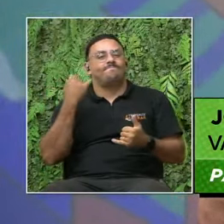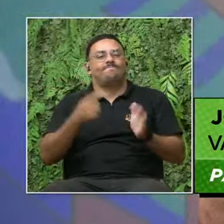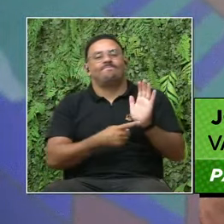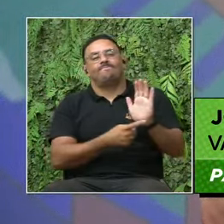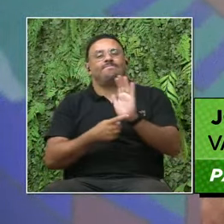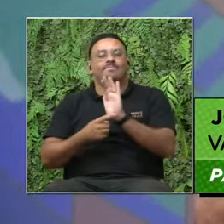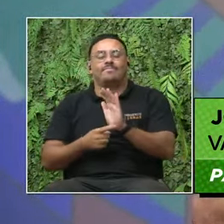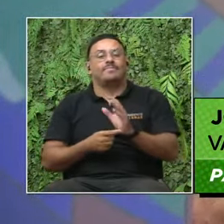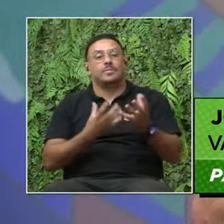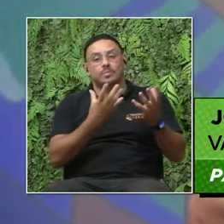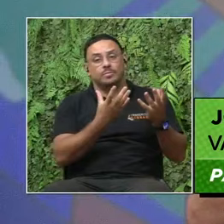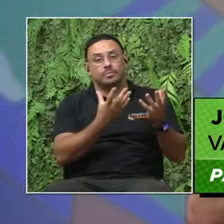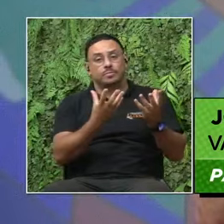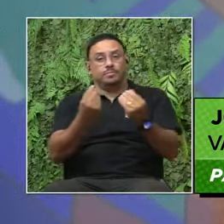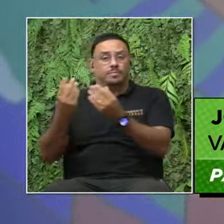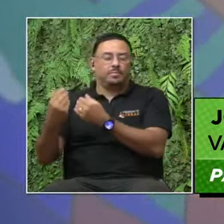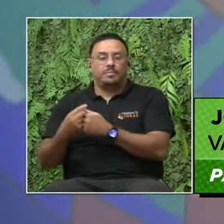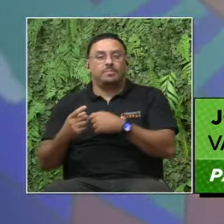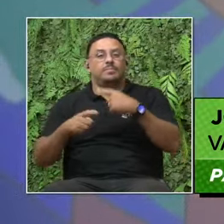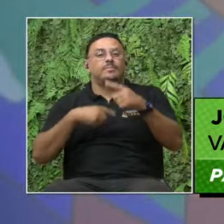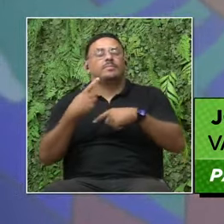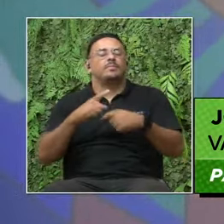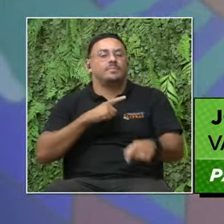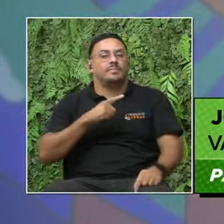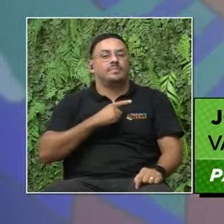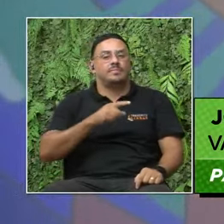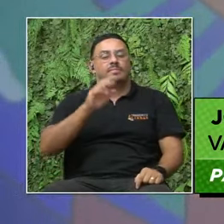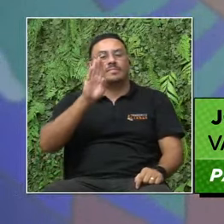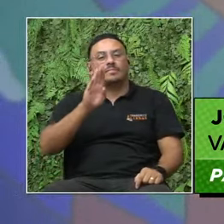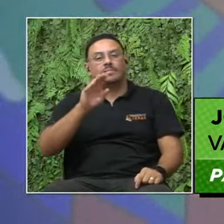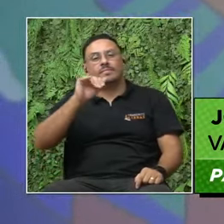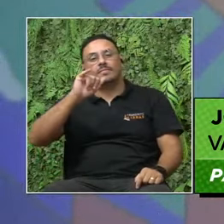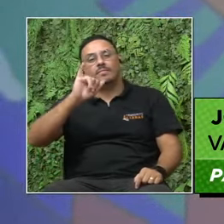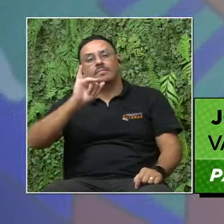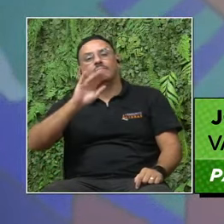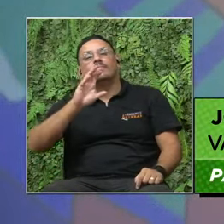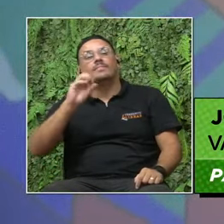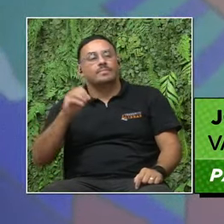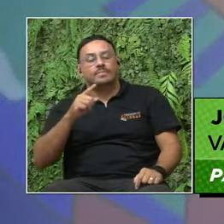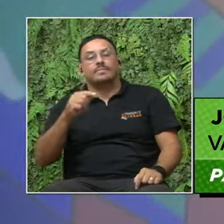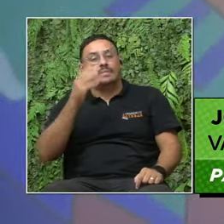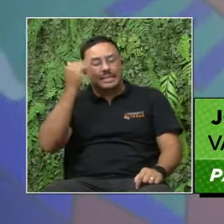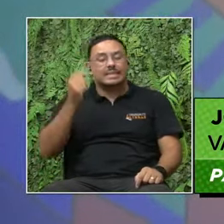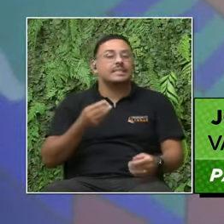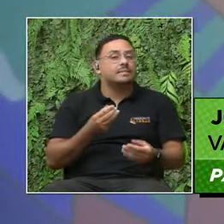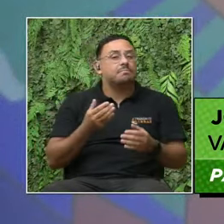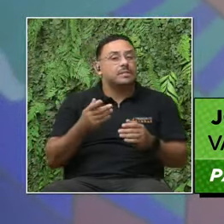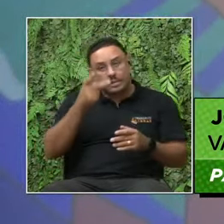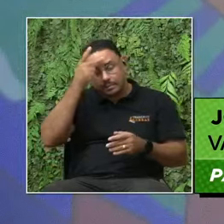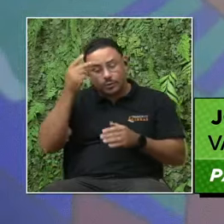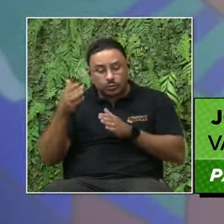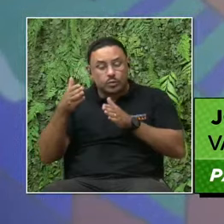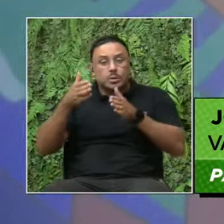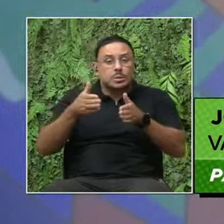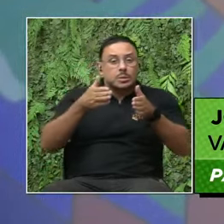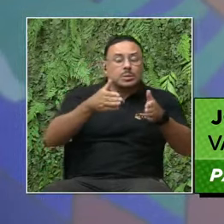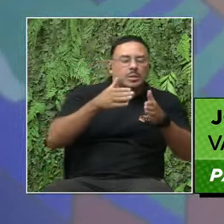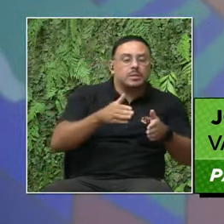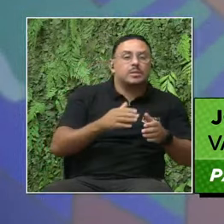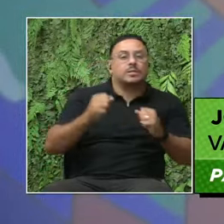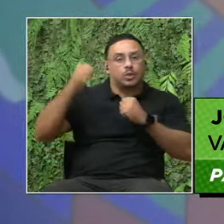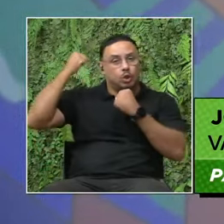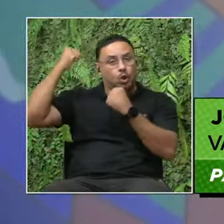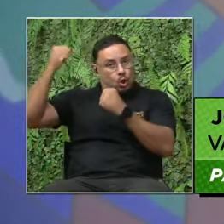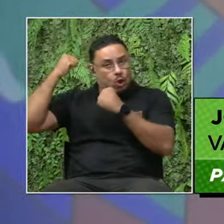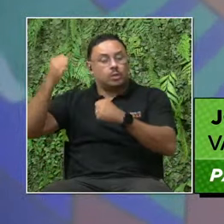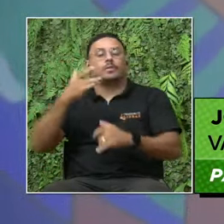Bob gente daqui a pouco tem o Bibico da Galera também é vamos saber rapaziada tá chegando vamos conversar com torcida do Cruzeiro